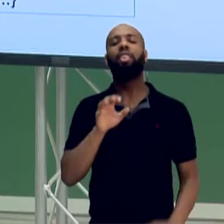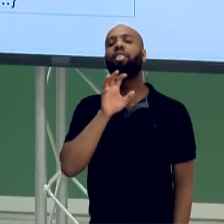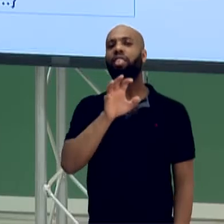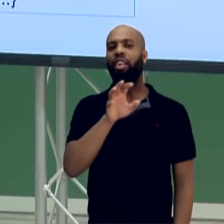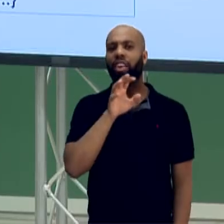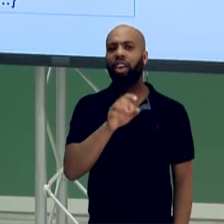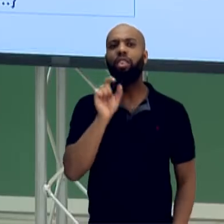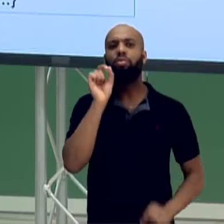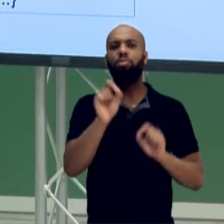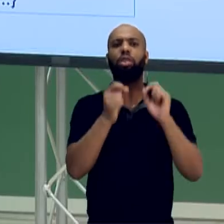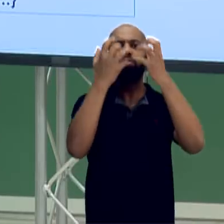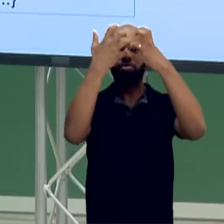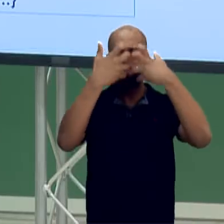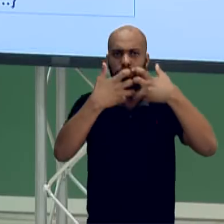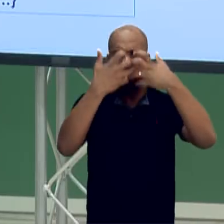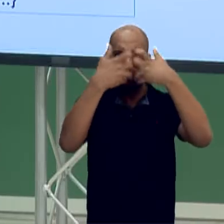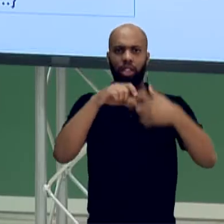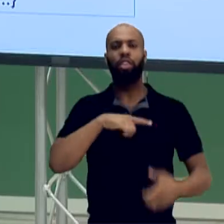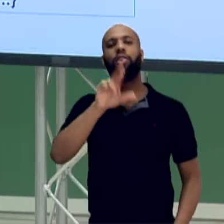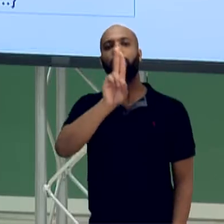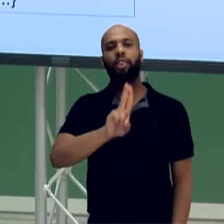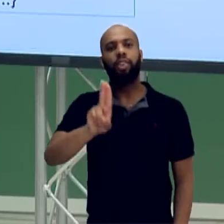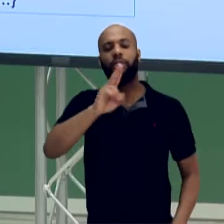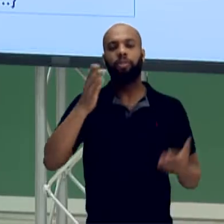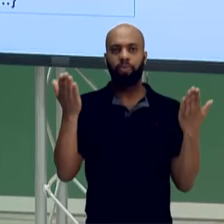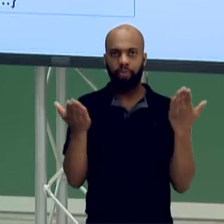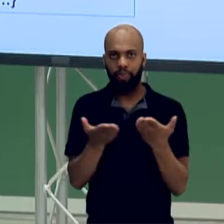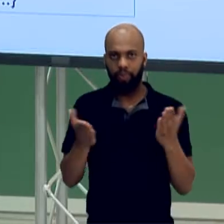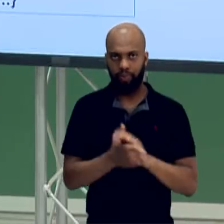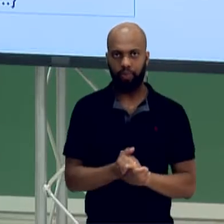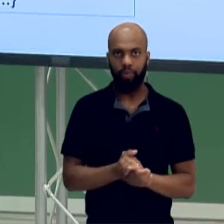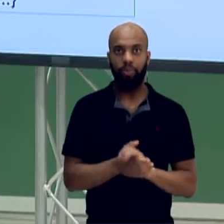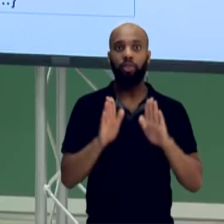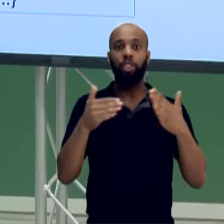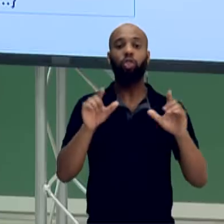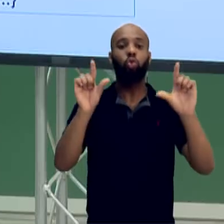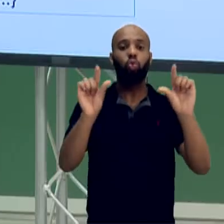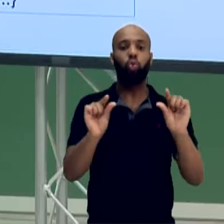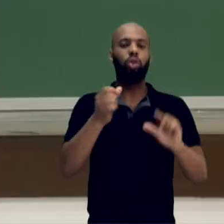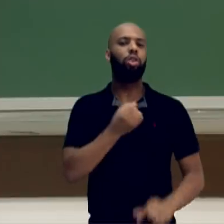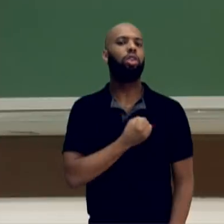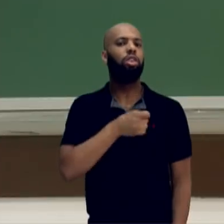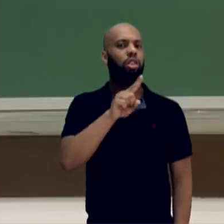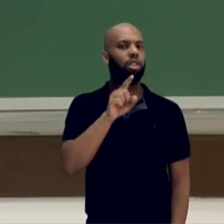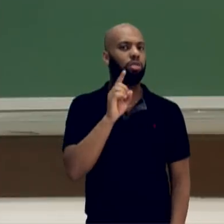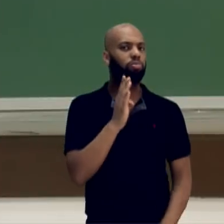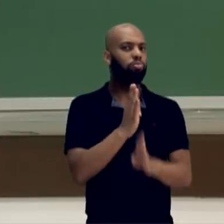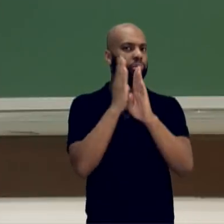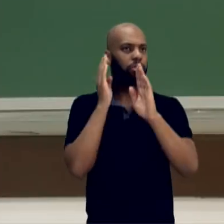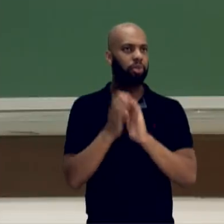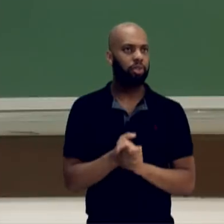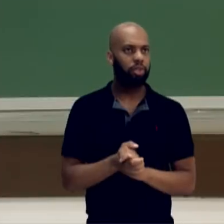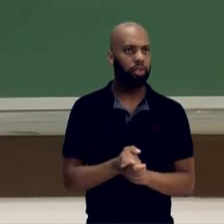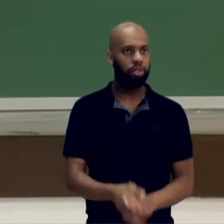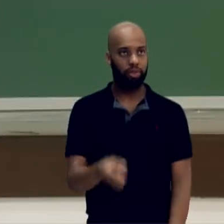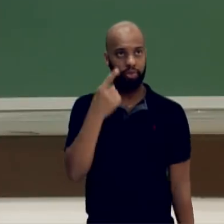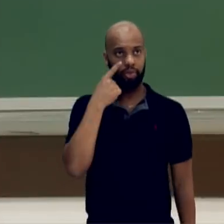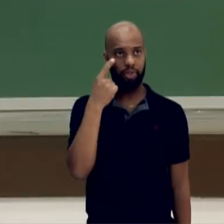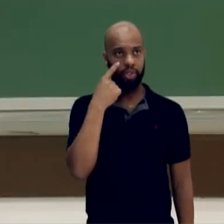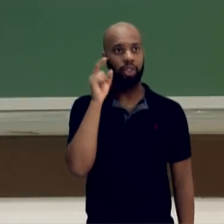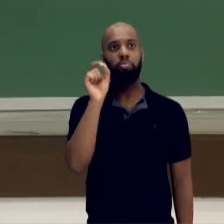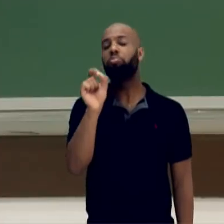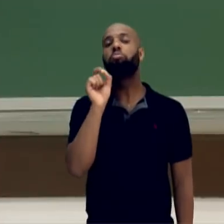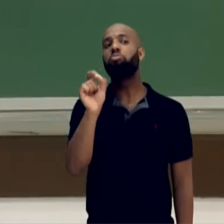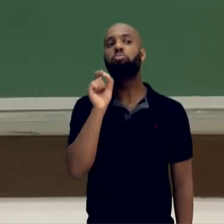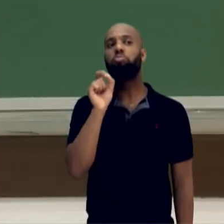esse poder de raciocínio que a gente vai utilizar agora. Então, qual foi o menor que você encontrou? Tá comigo aí? Quem